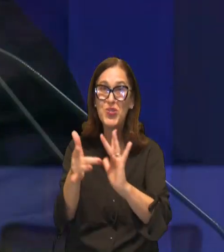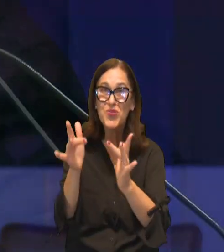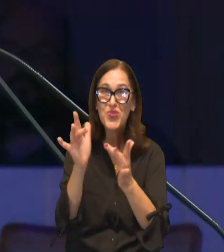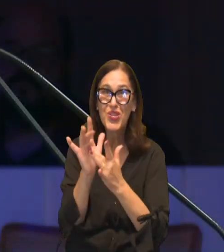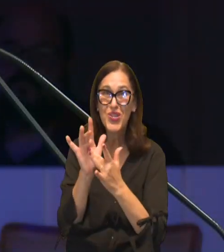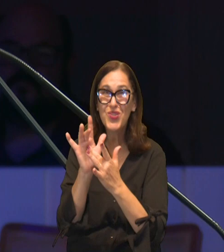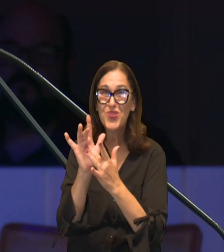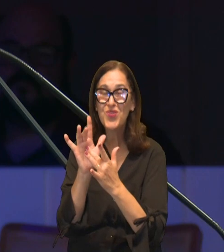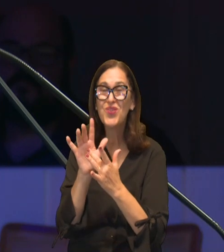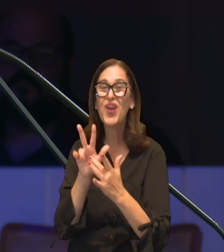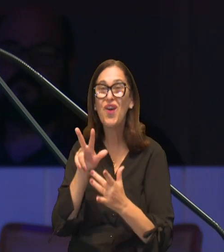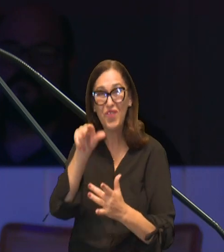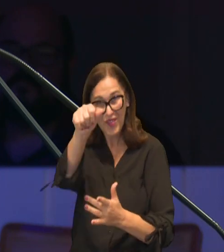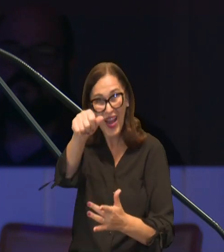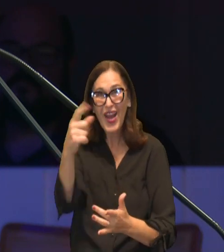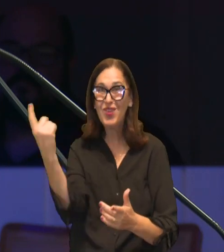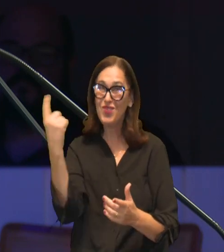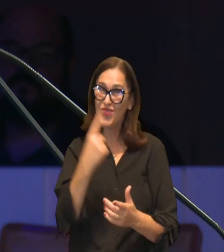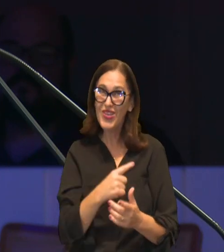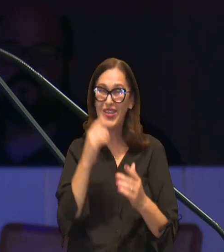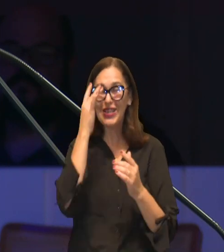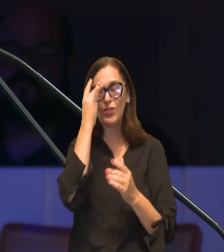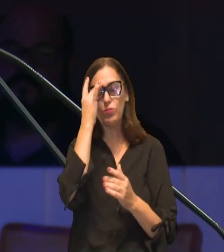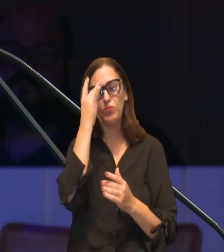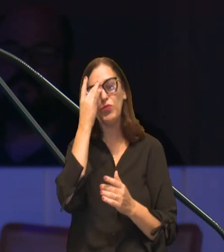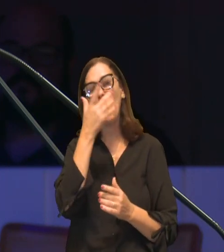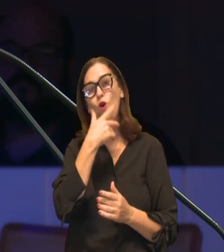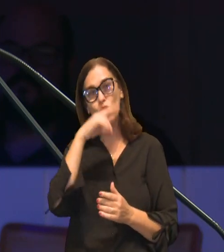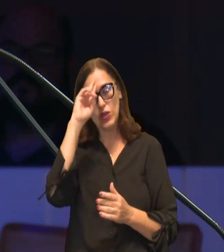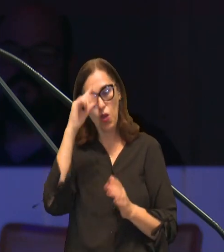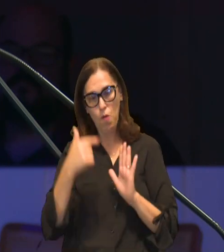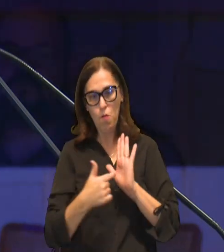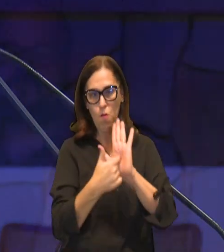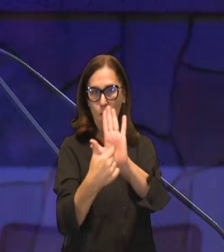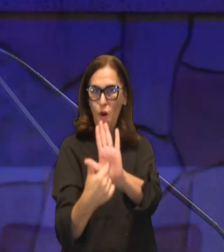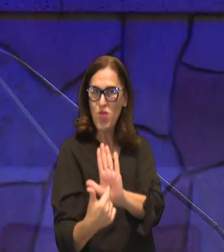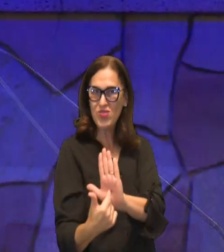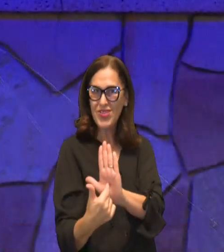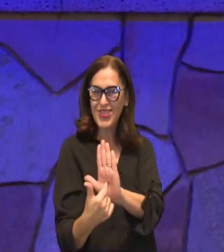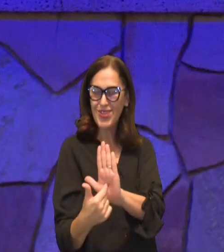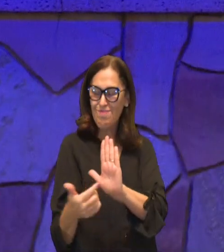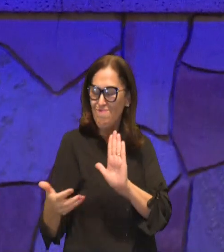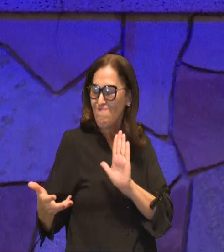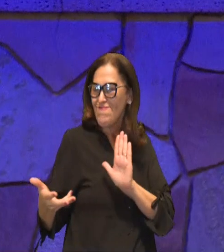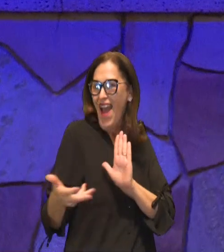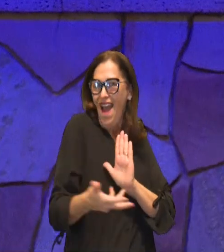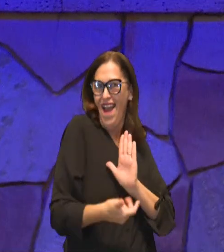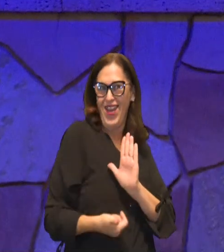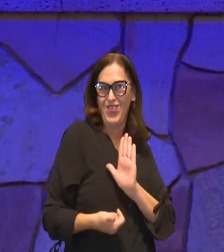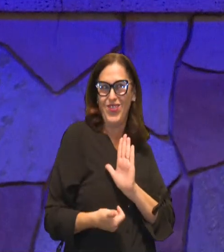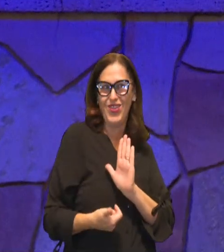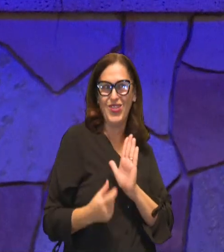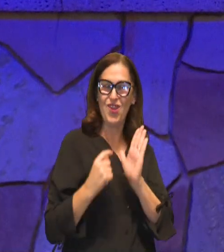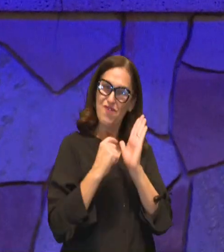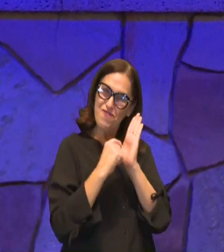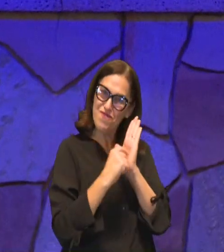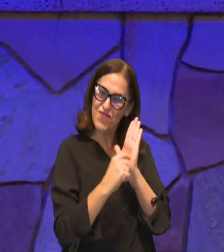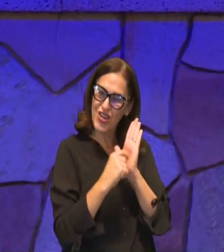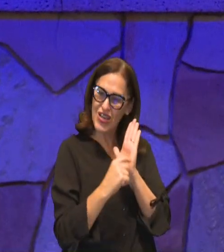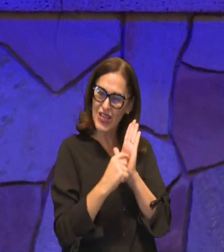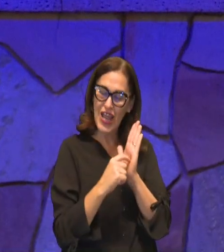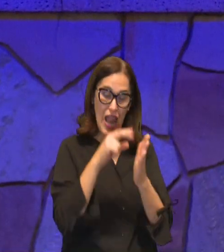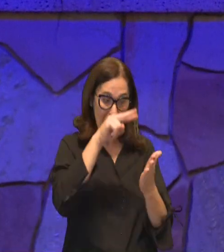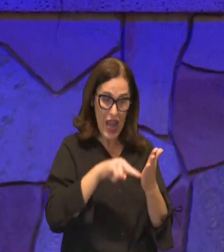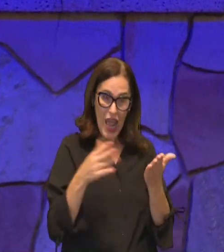virá. Diante destas coisas todas, o Senhor se manifesta de uma maneira tremenda. E este verso, queridos, que